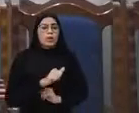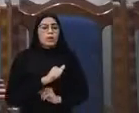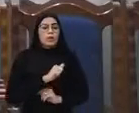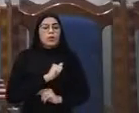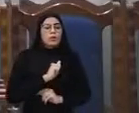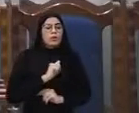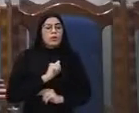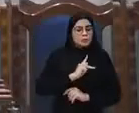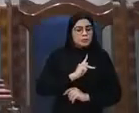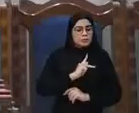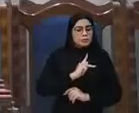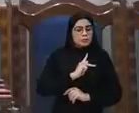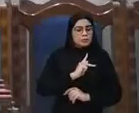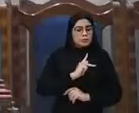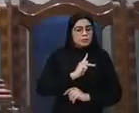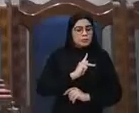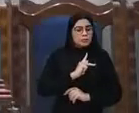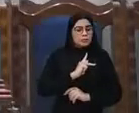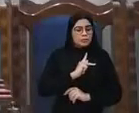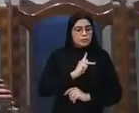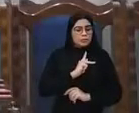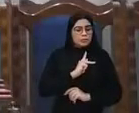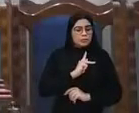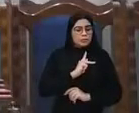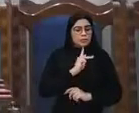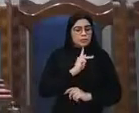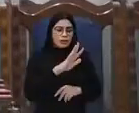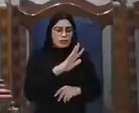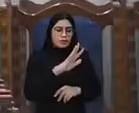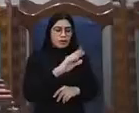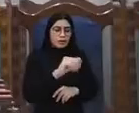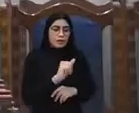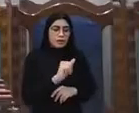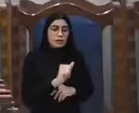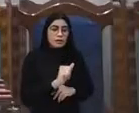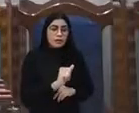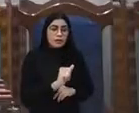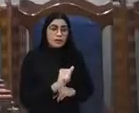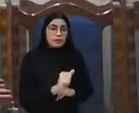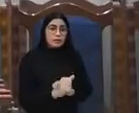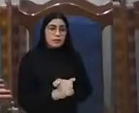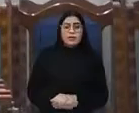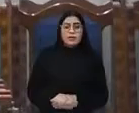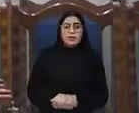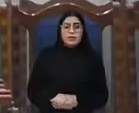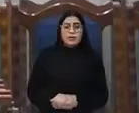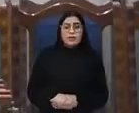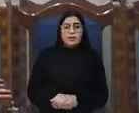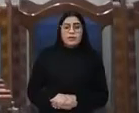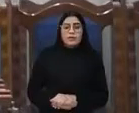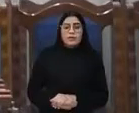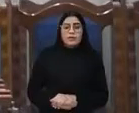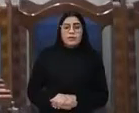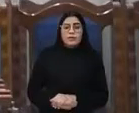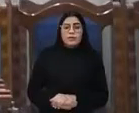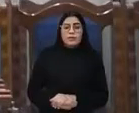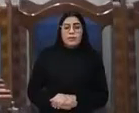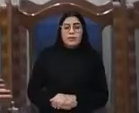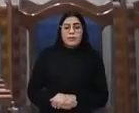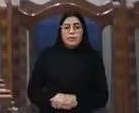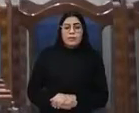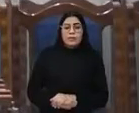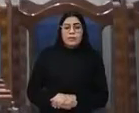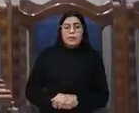que o homem tateando, busque o encontrar. Mesmo com dificuldade, se